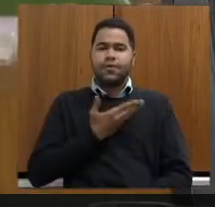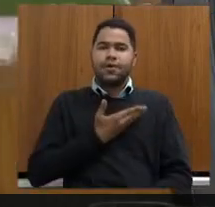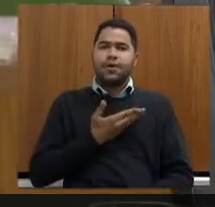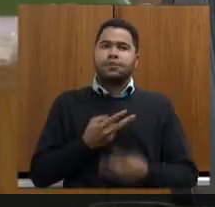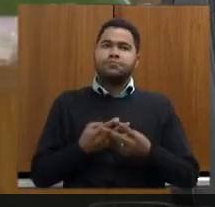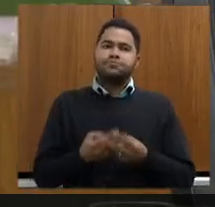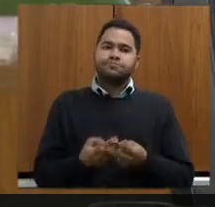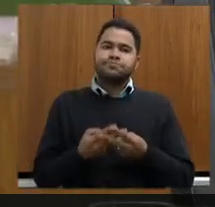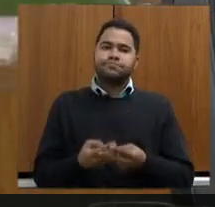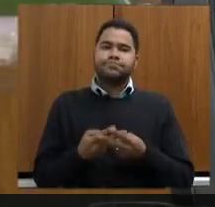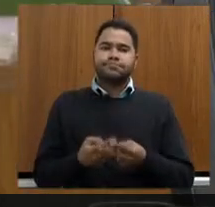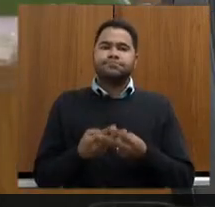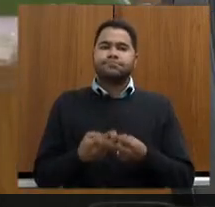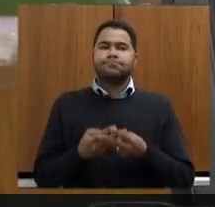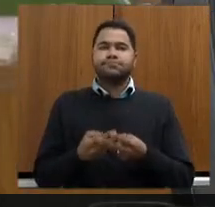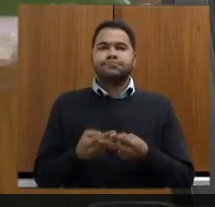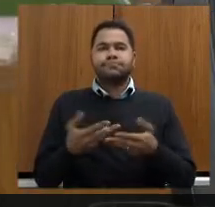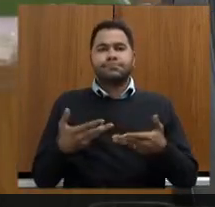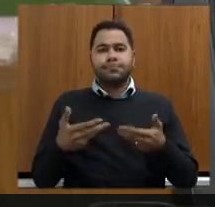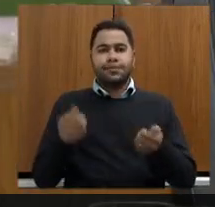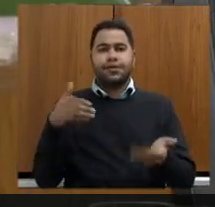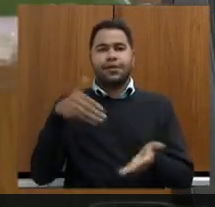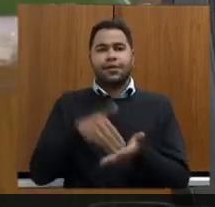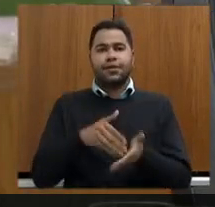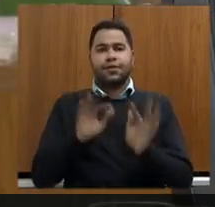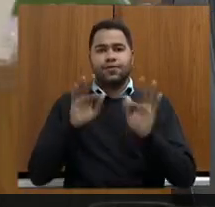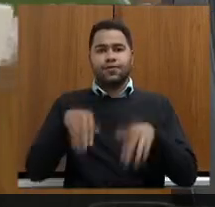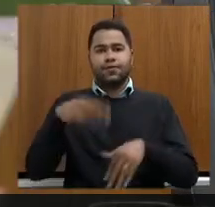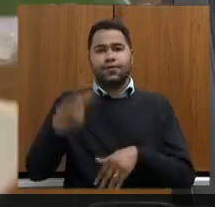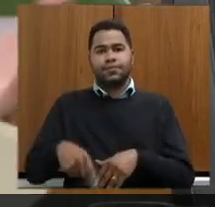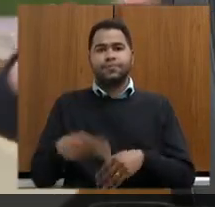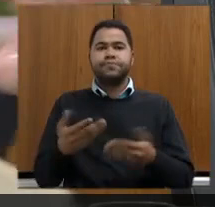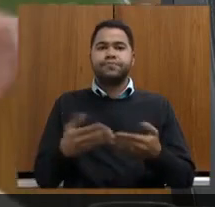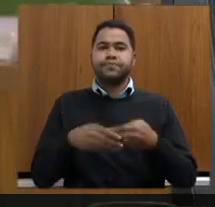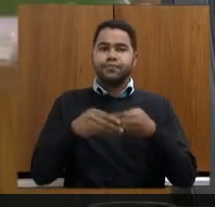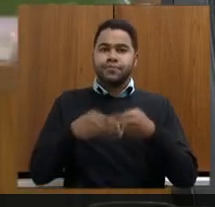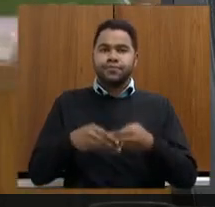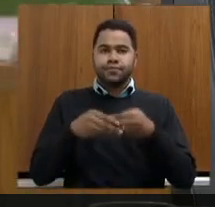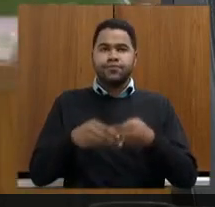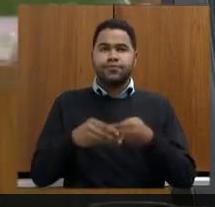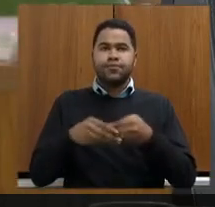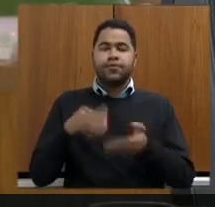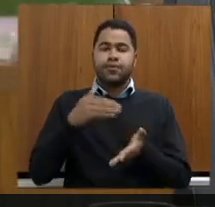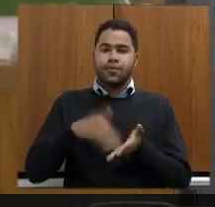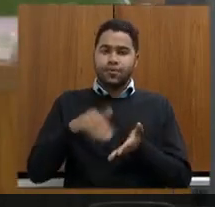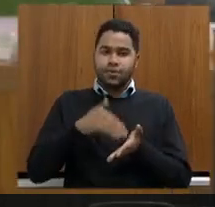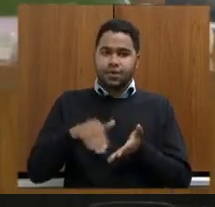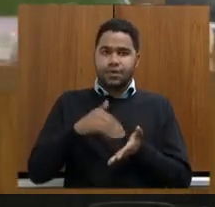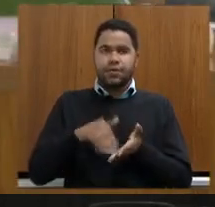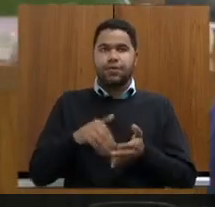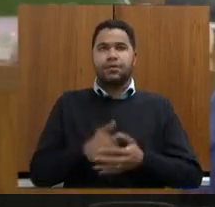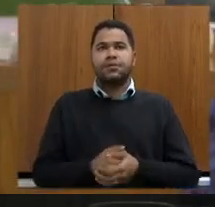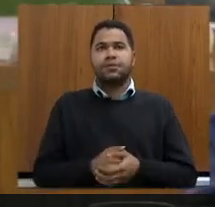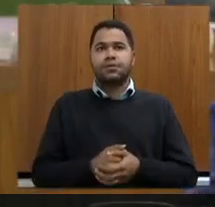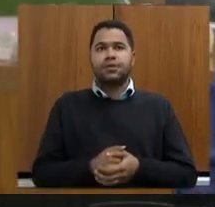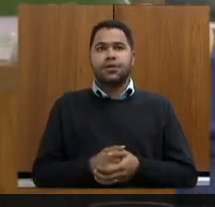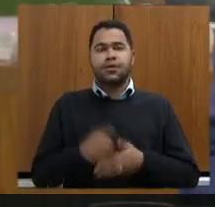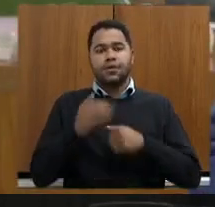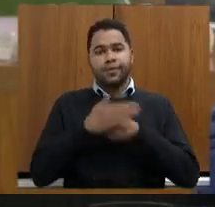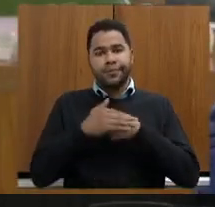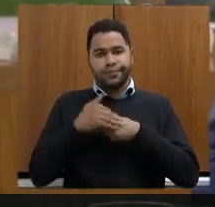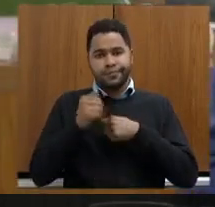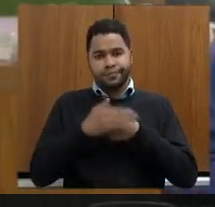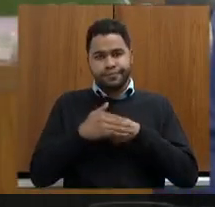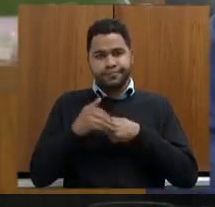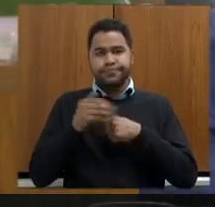pacientemente para nos ouvir até o final dessa audiência cumprimentar além dos secretários com muito